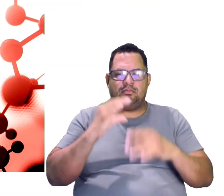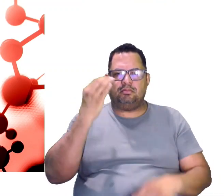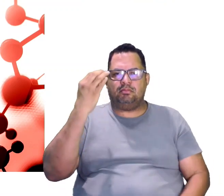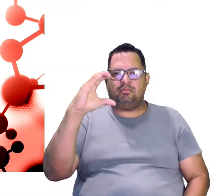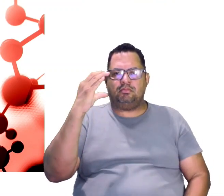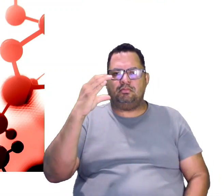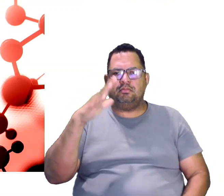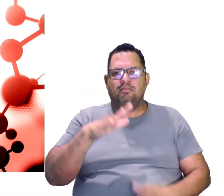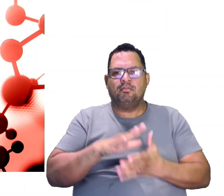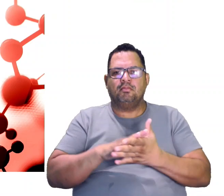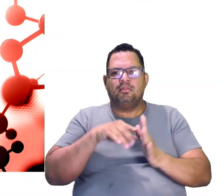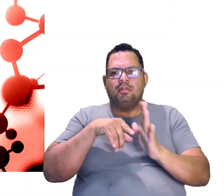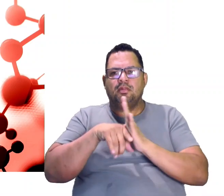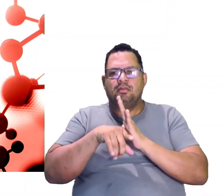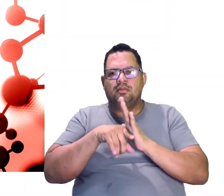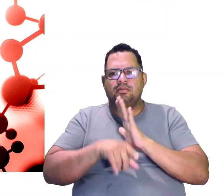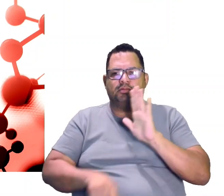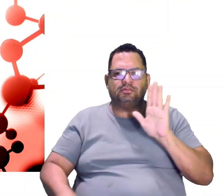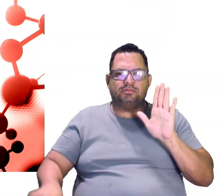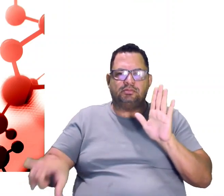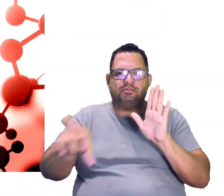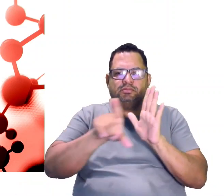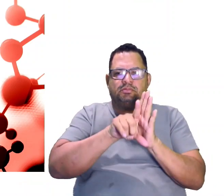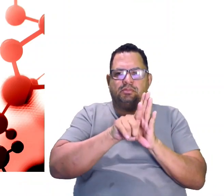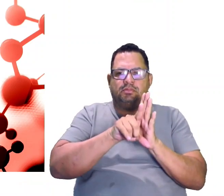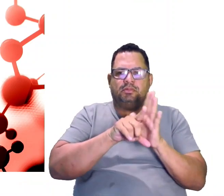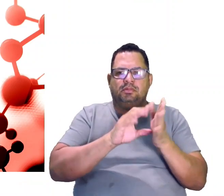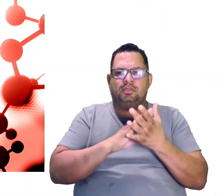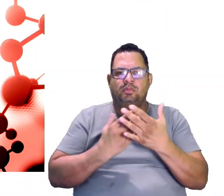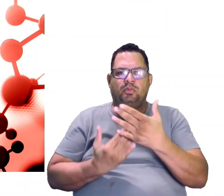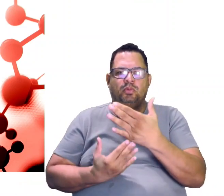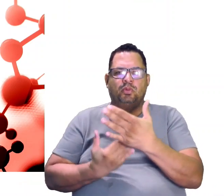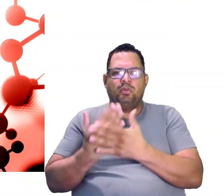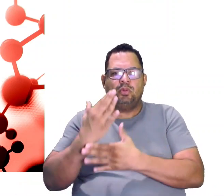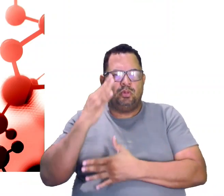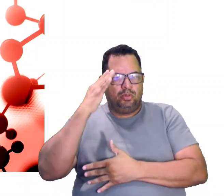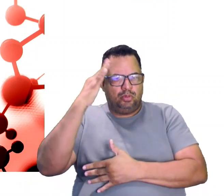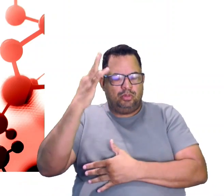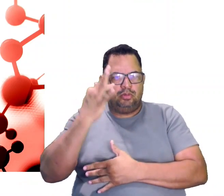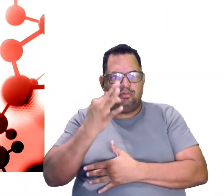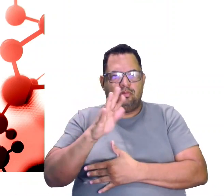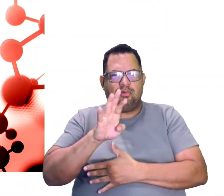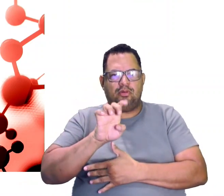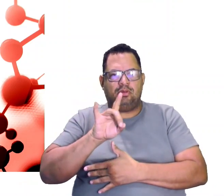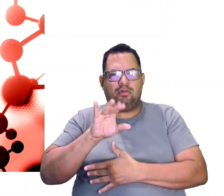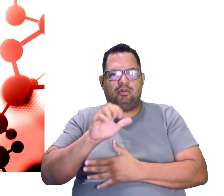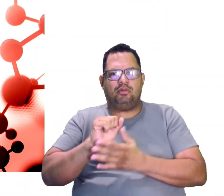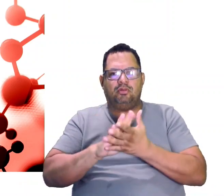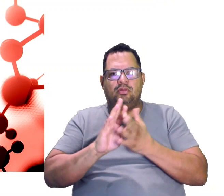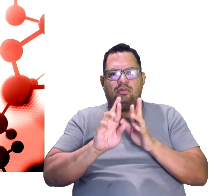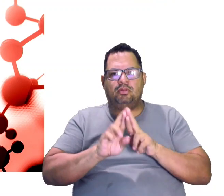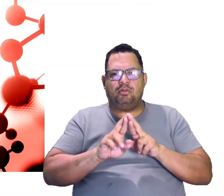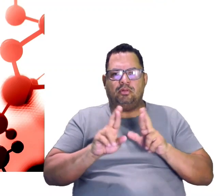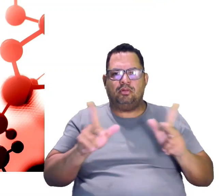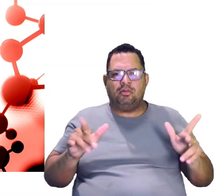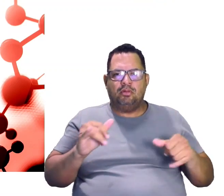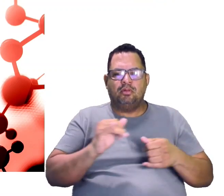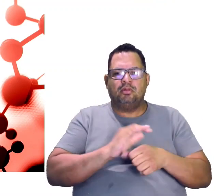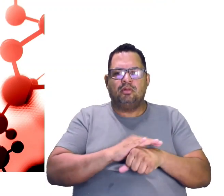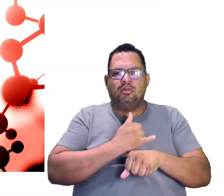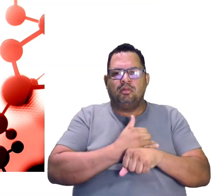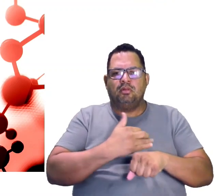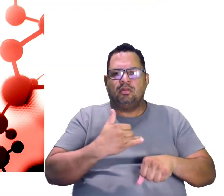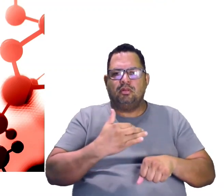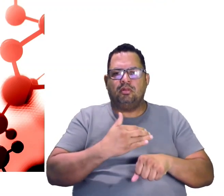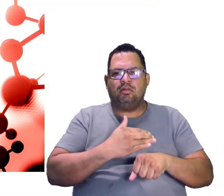Aqui, a descoberta das leis dos gases, a teoria do flogístio e a distinção entre átomos e